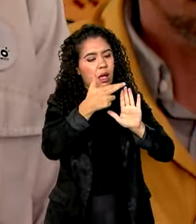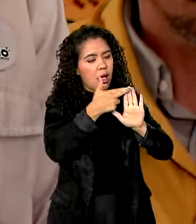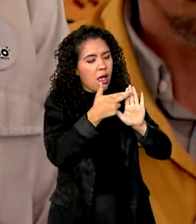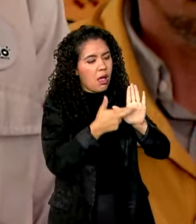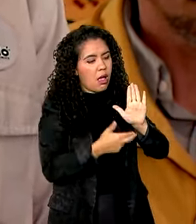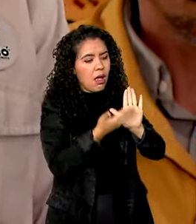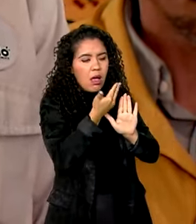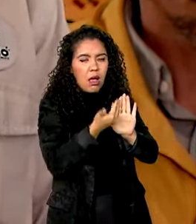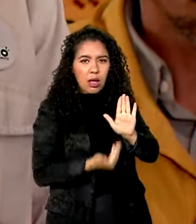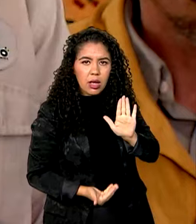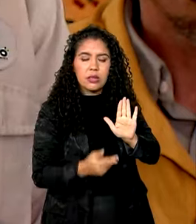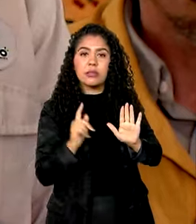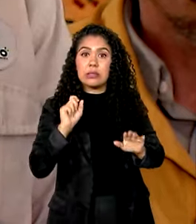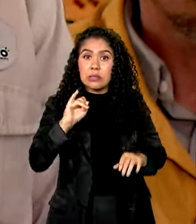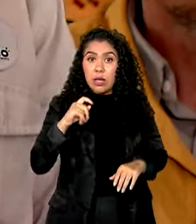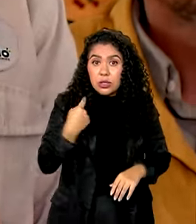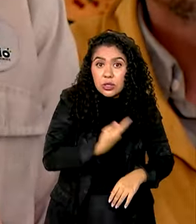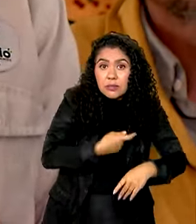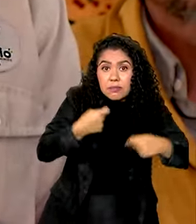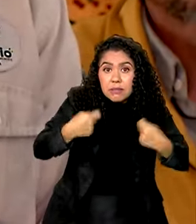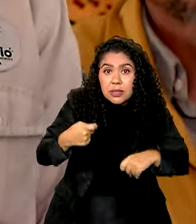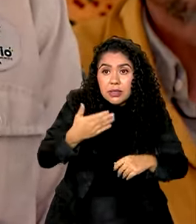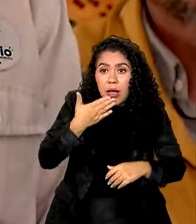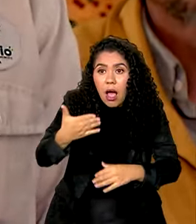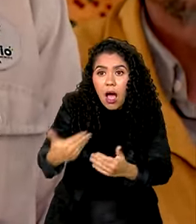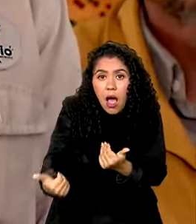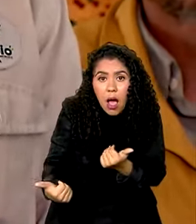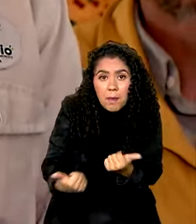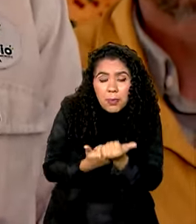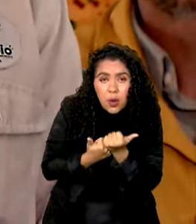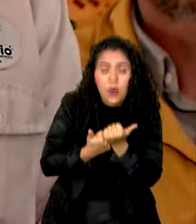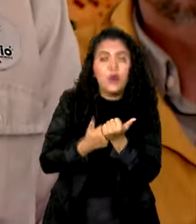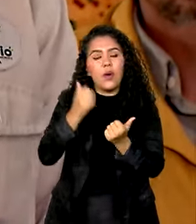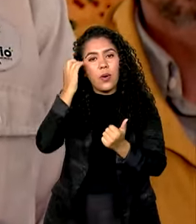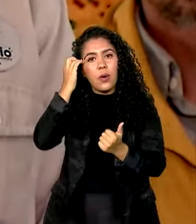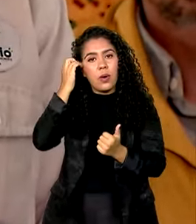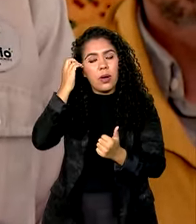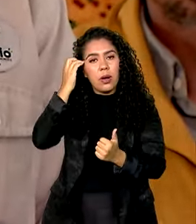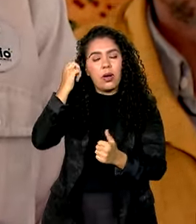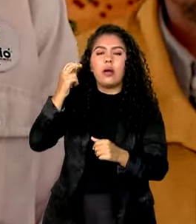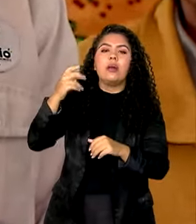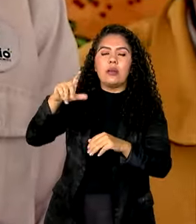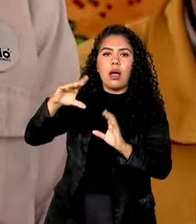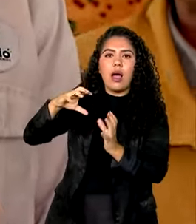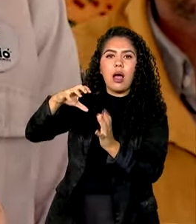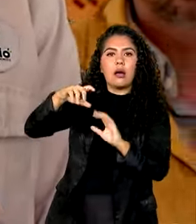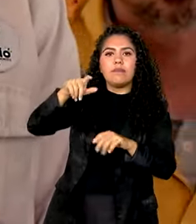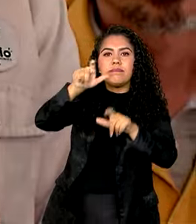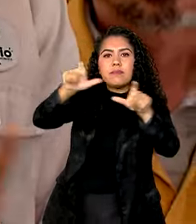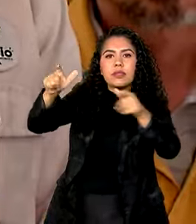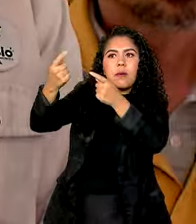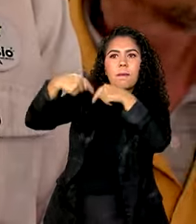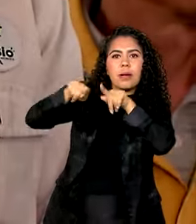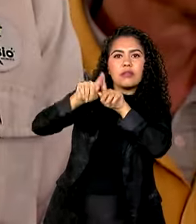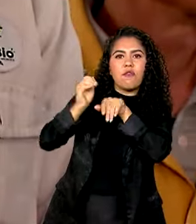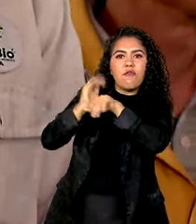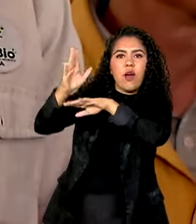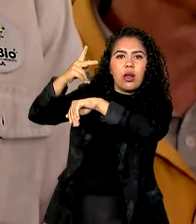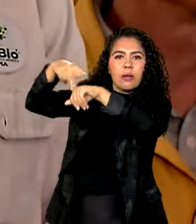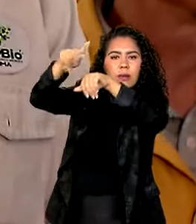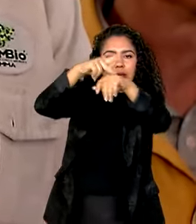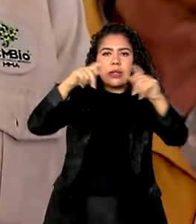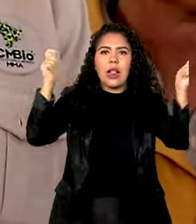que, se tivermos que pedir apoio a parceiros internacionais, podermos ter essas